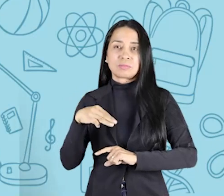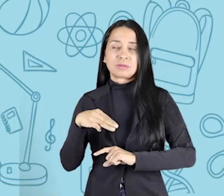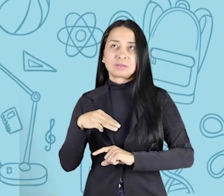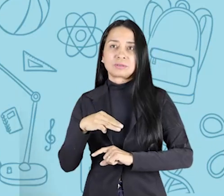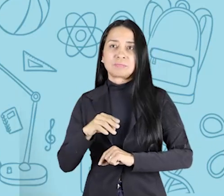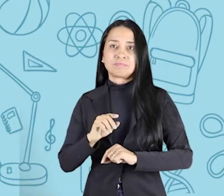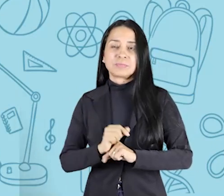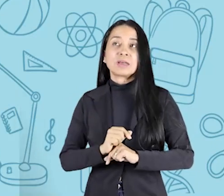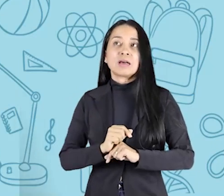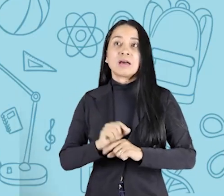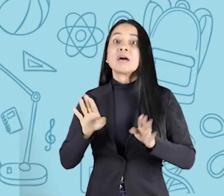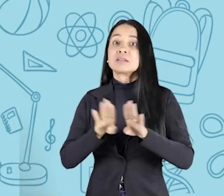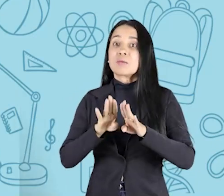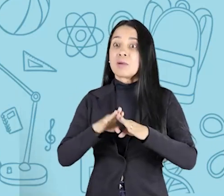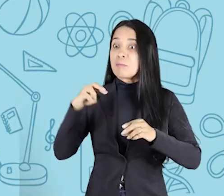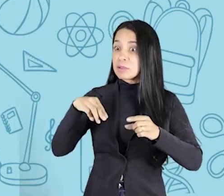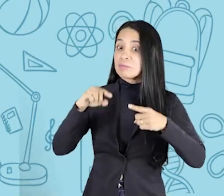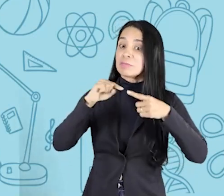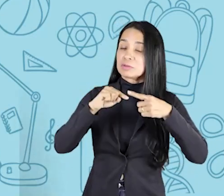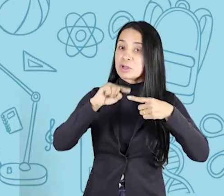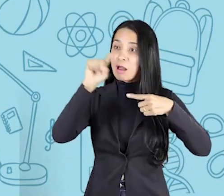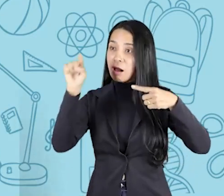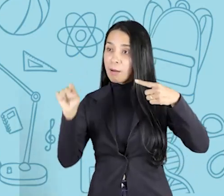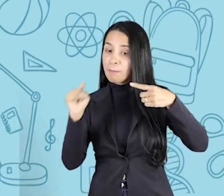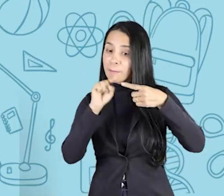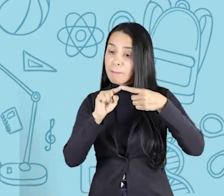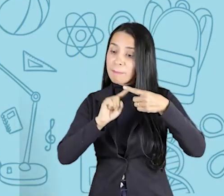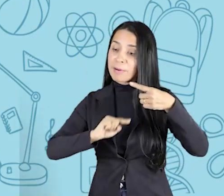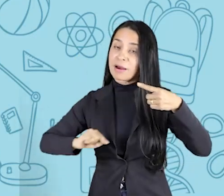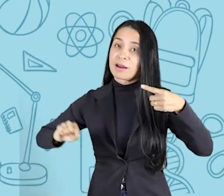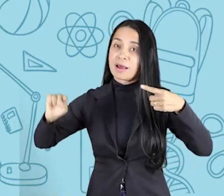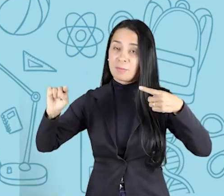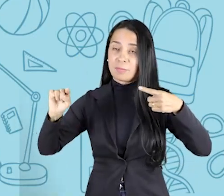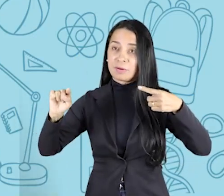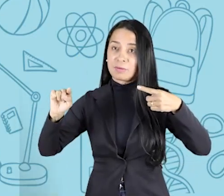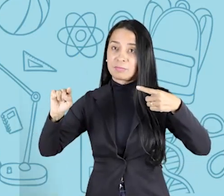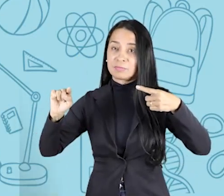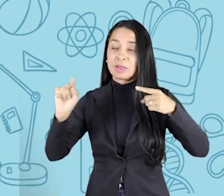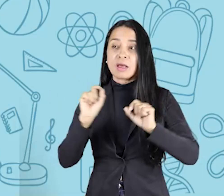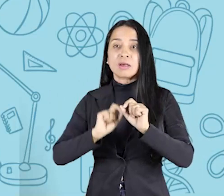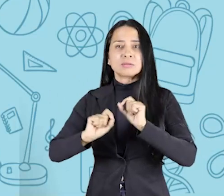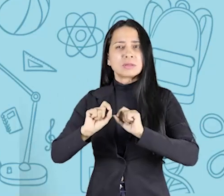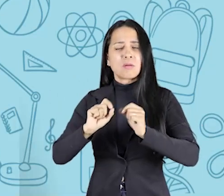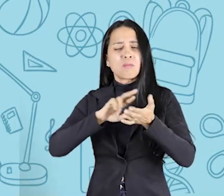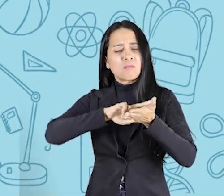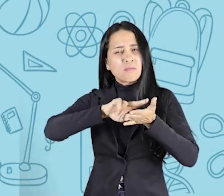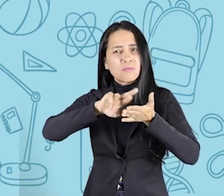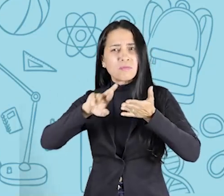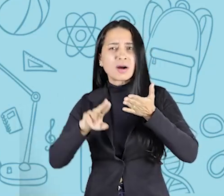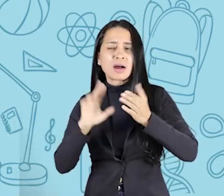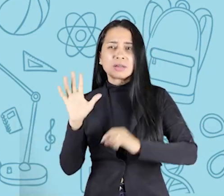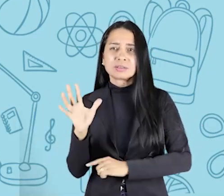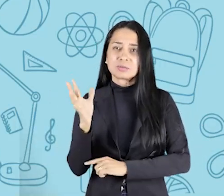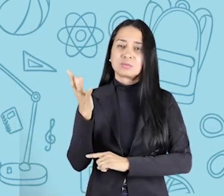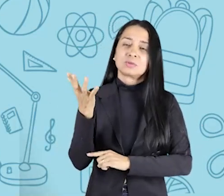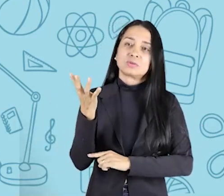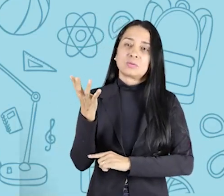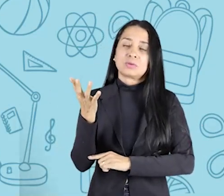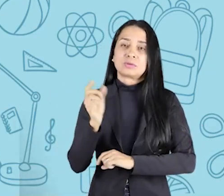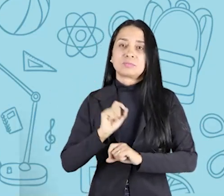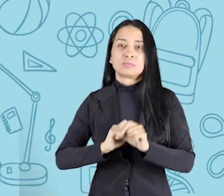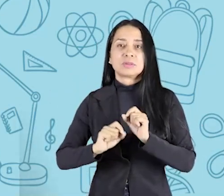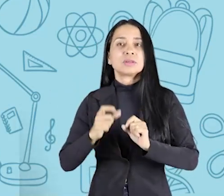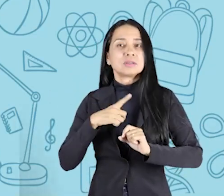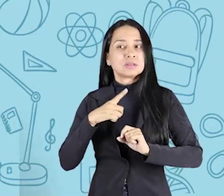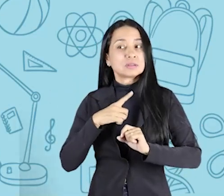questão da parábola que é feita, né? O deslocamento dessa bola. Então assim, gente, são várias situações. E